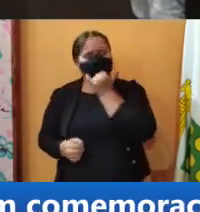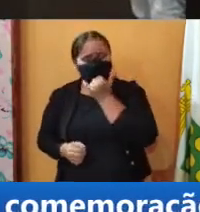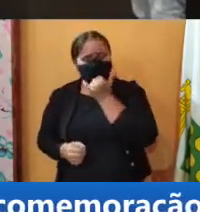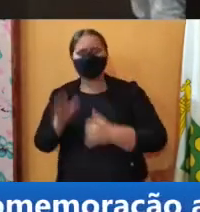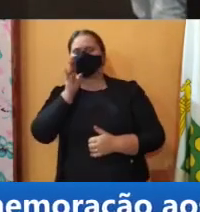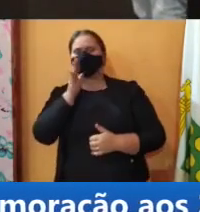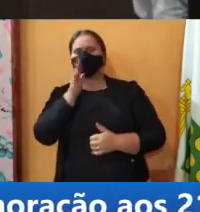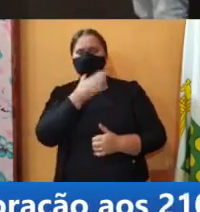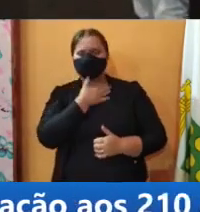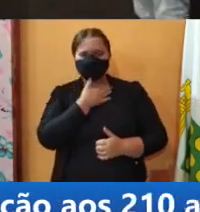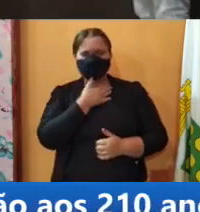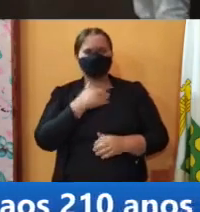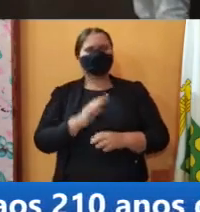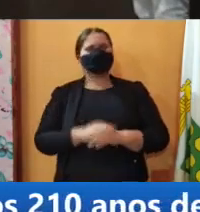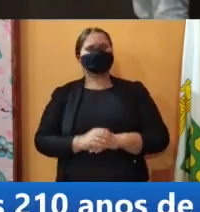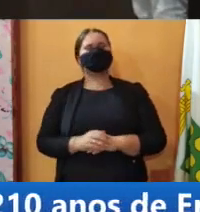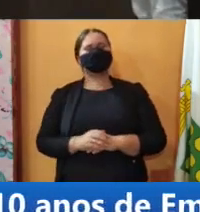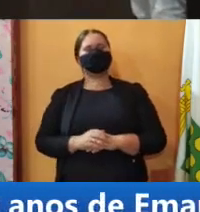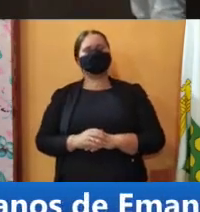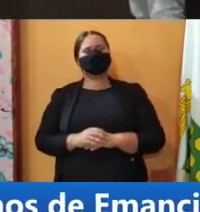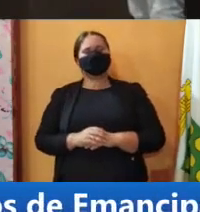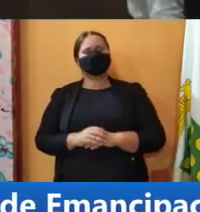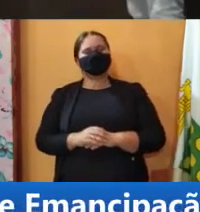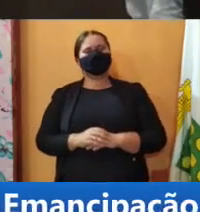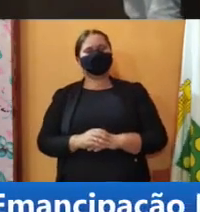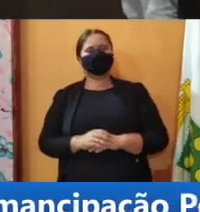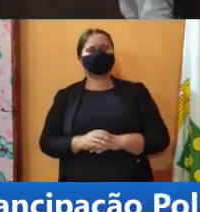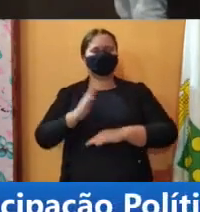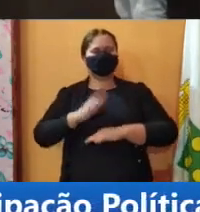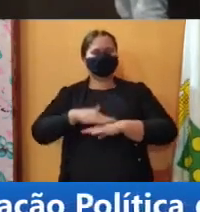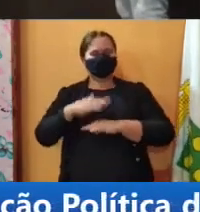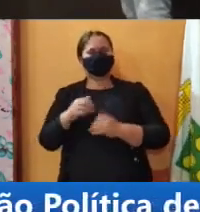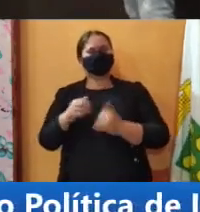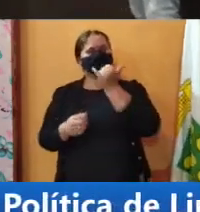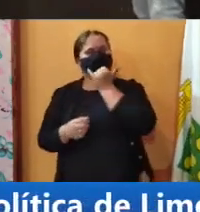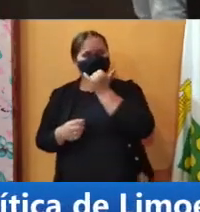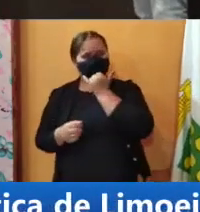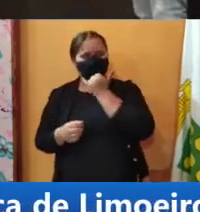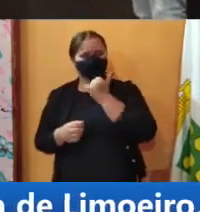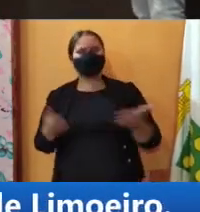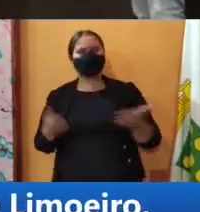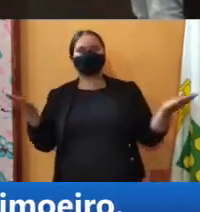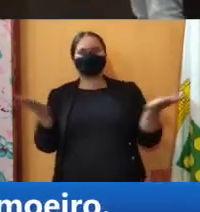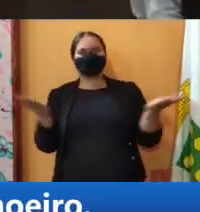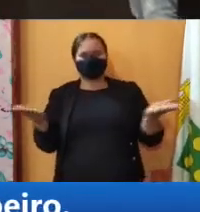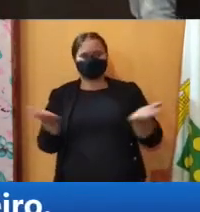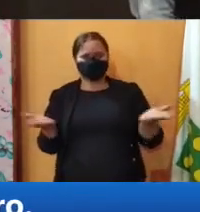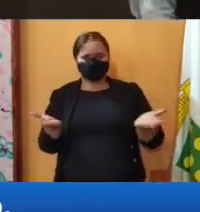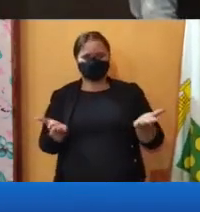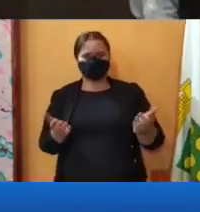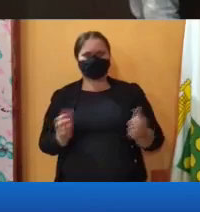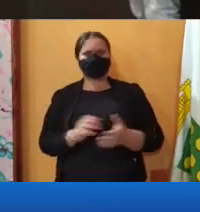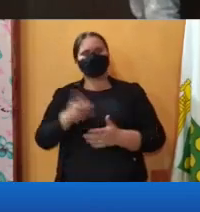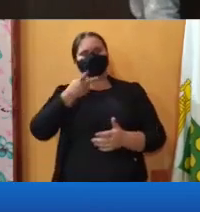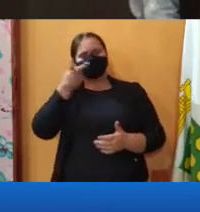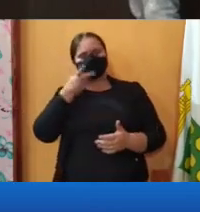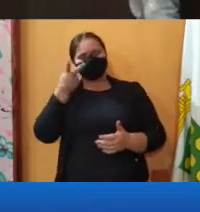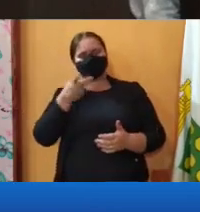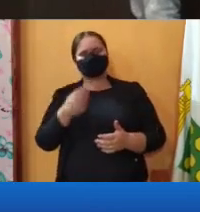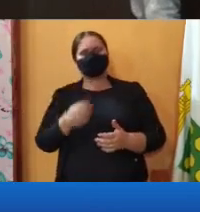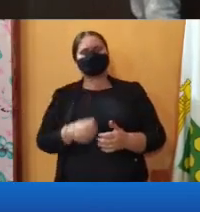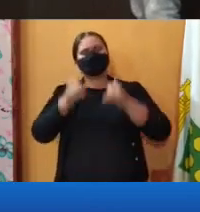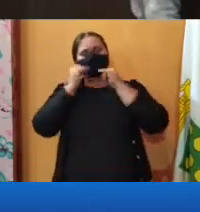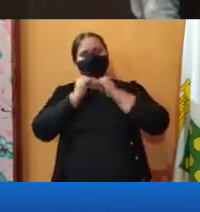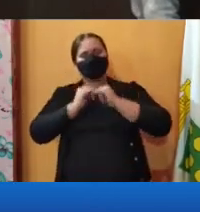demora, a mulher já está dando muxoxa aqui. Me desculpem, mas eu queria externar isso para vocês. A empolgação,